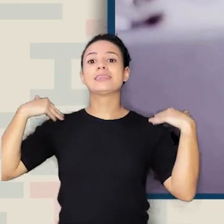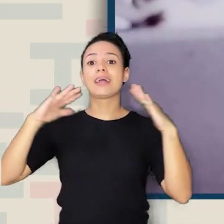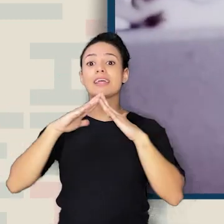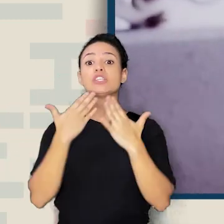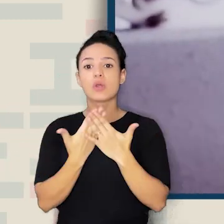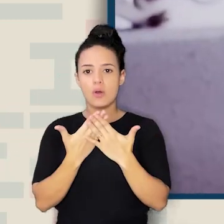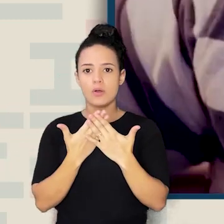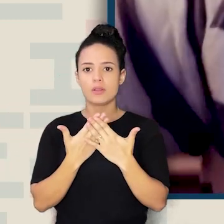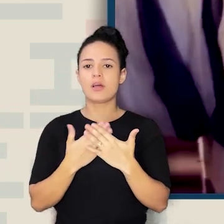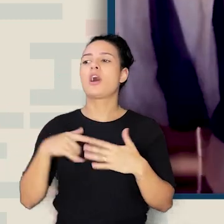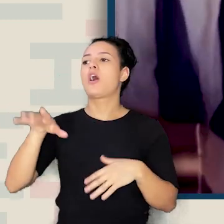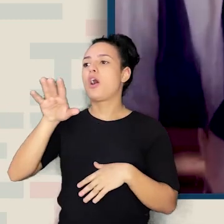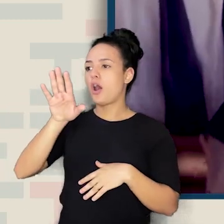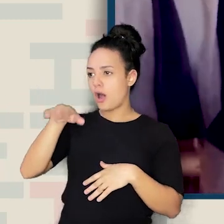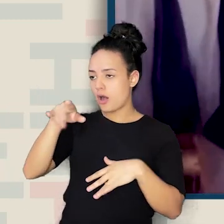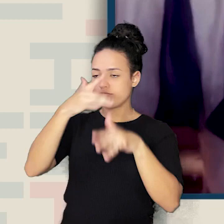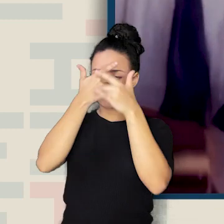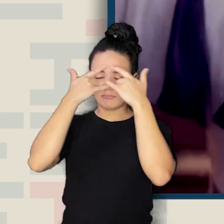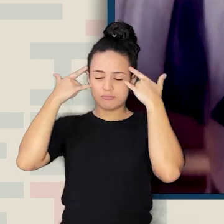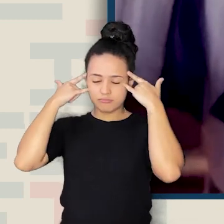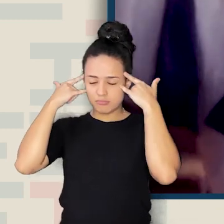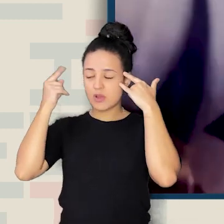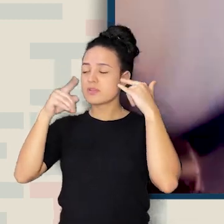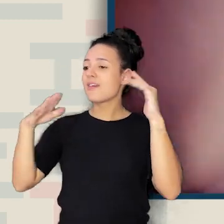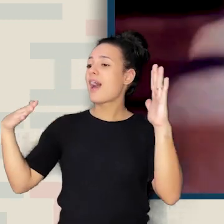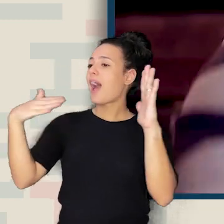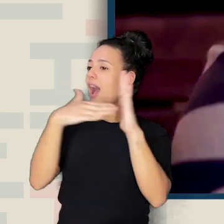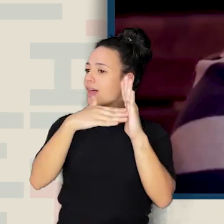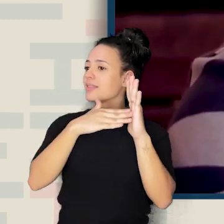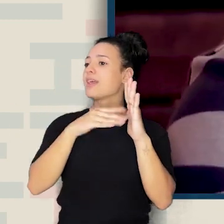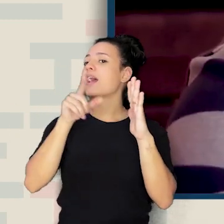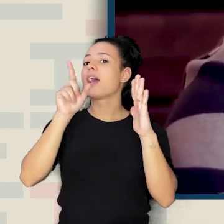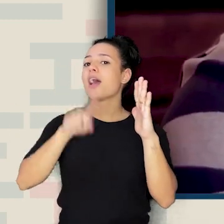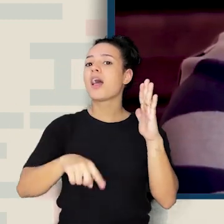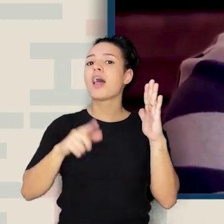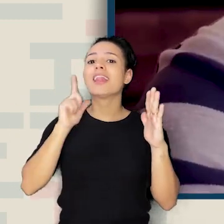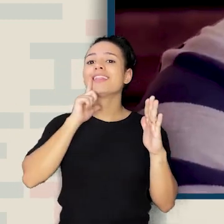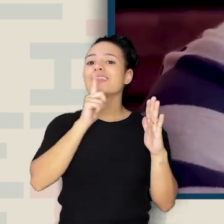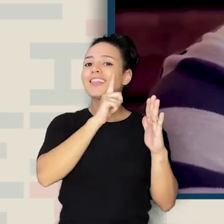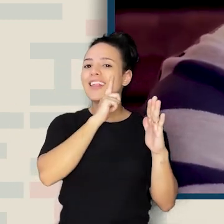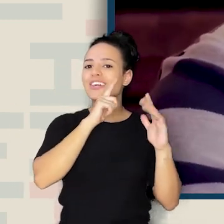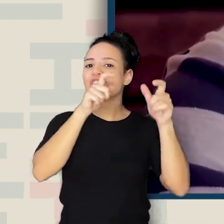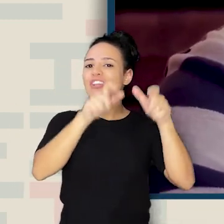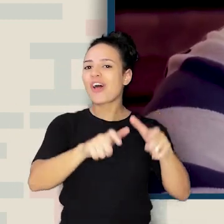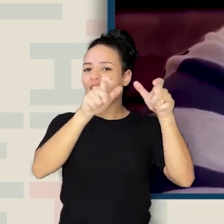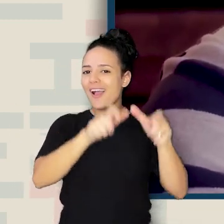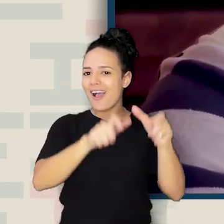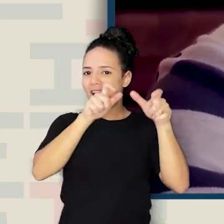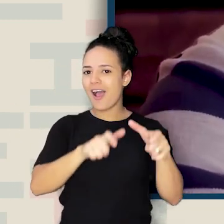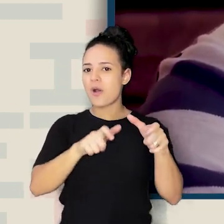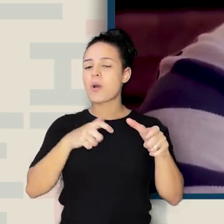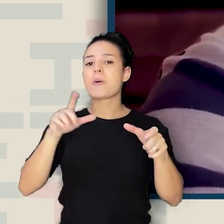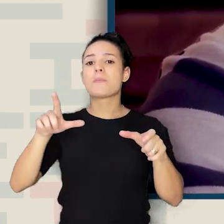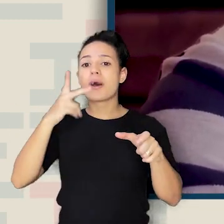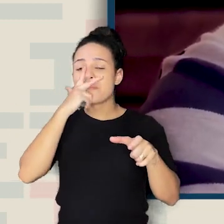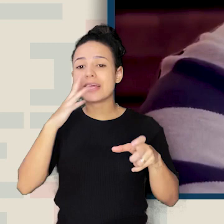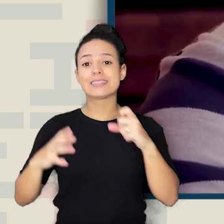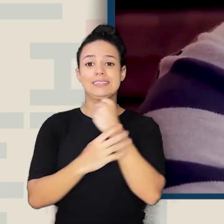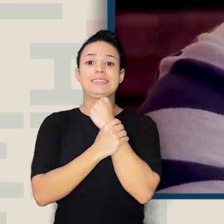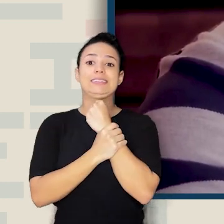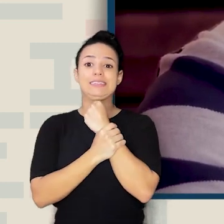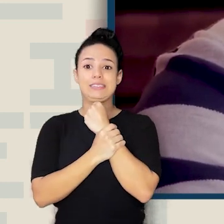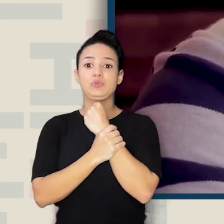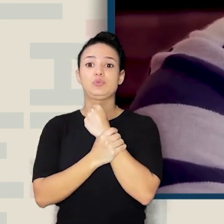vendar vocês vão até, por exemplo, a cantina da escola e voltam. Exatamente para manter essa relação de confiança, para eles verem